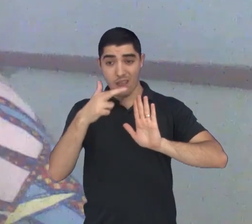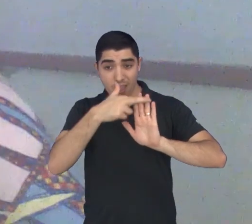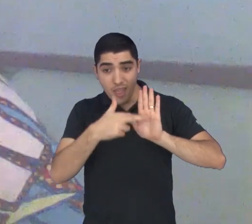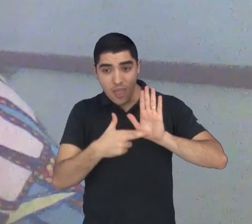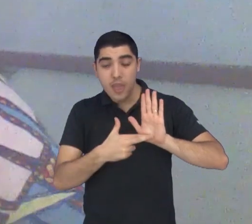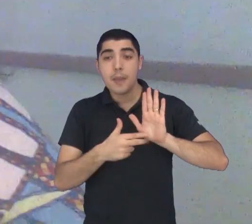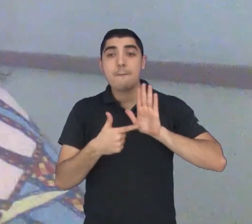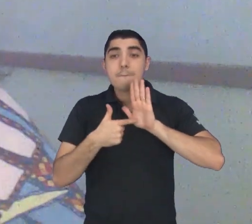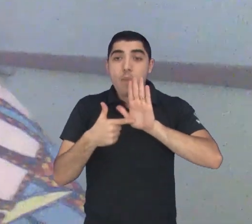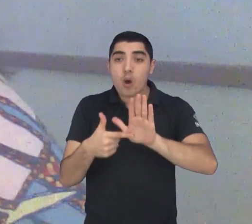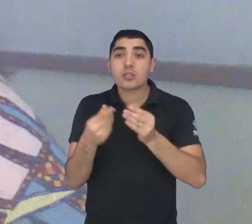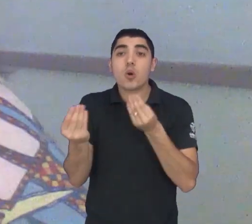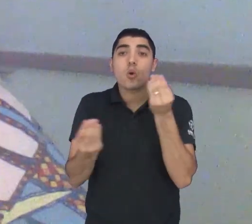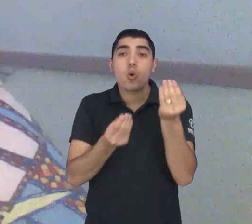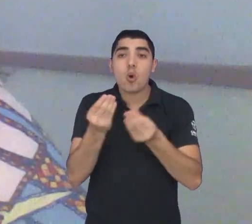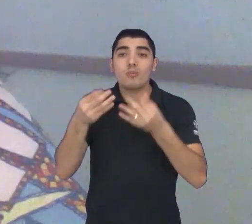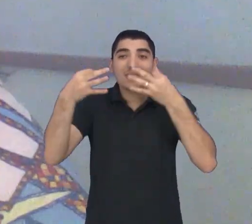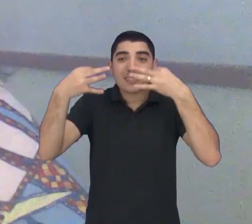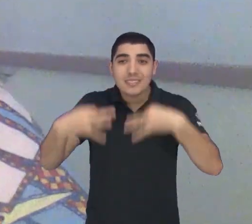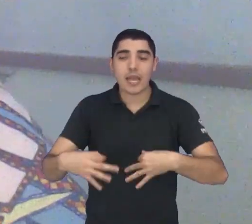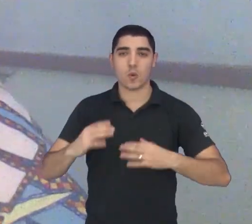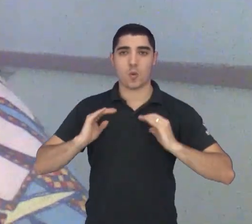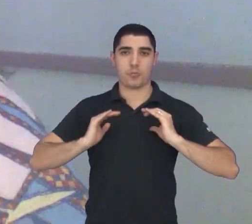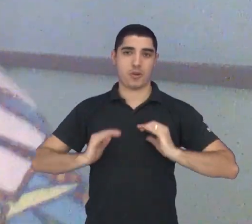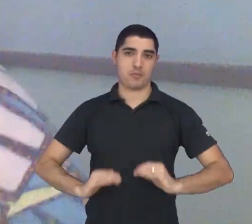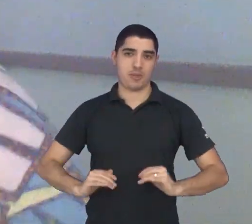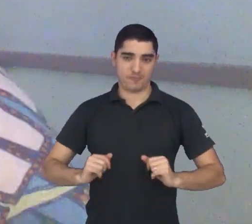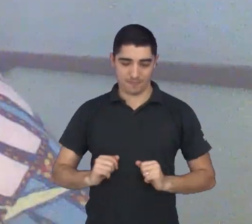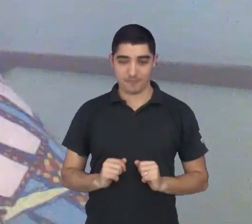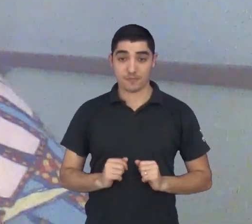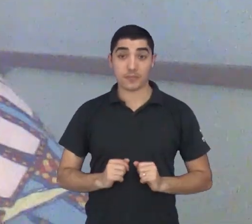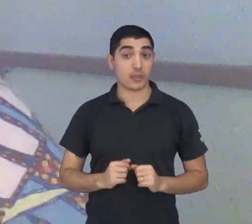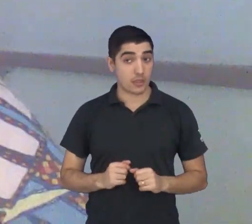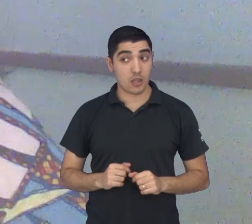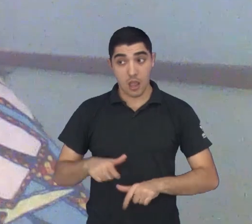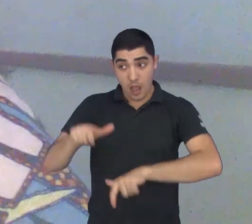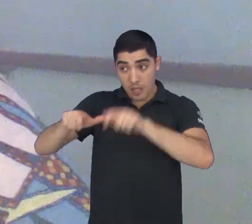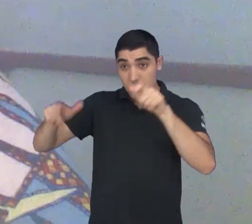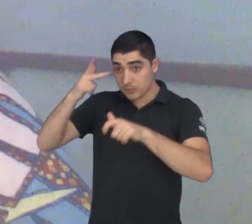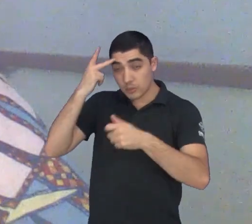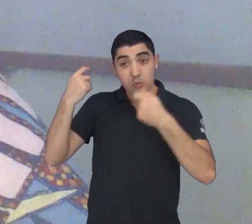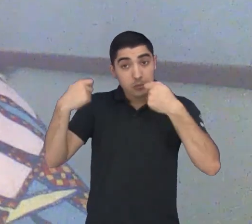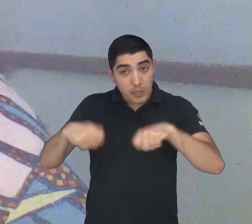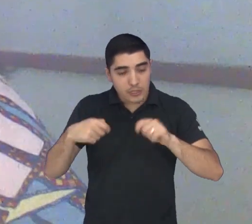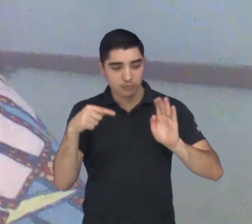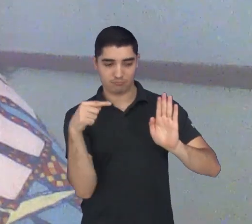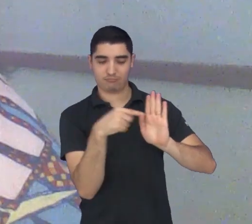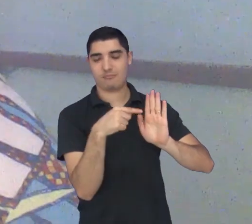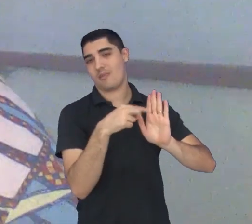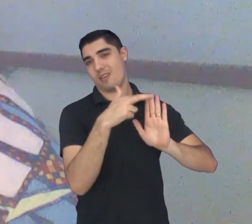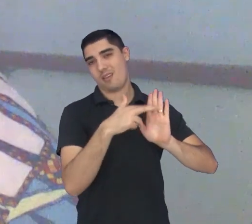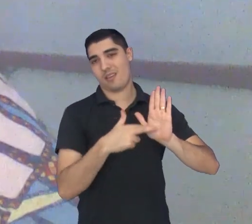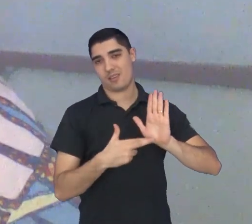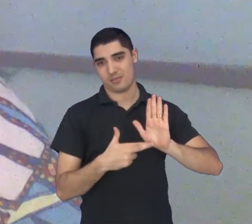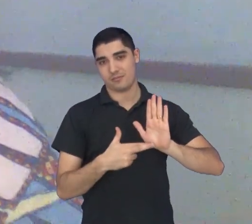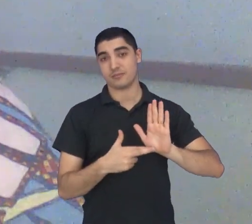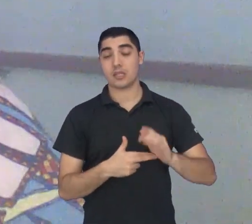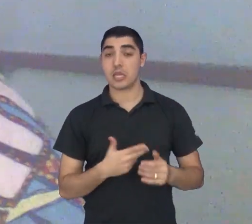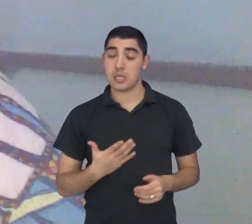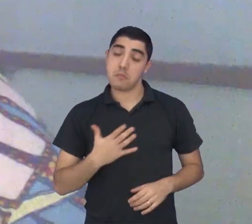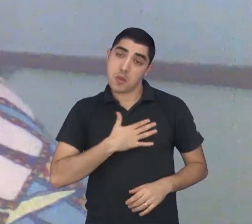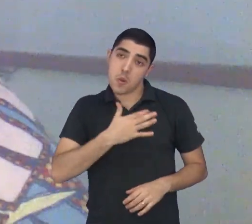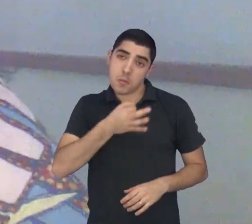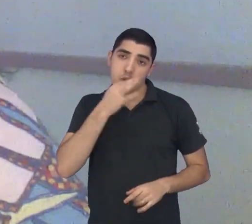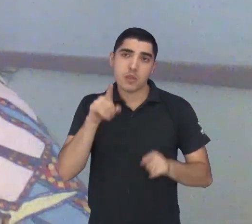elas direcionam o comportamento humano. Então, elas precisam existir. E eu também acredito que depois